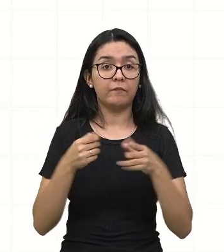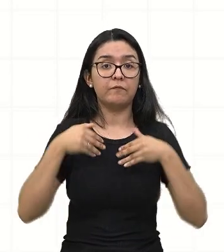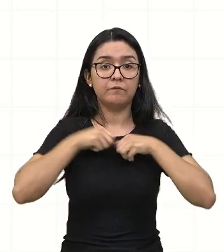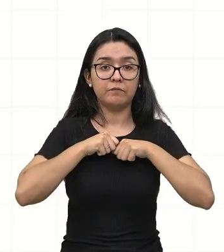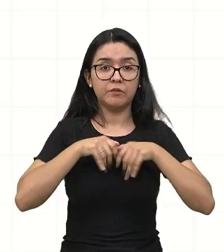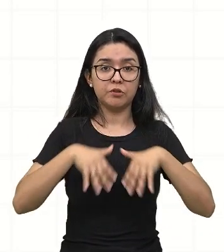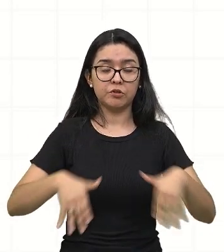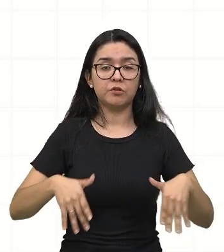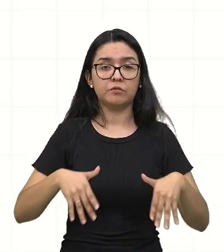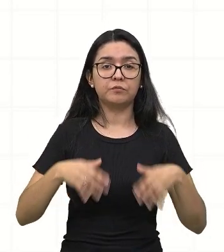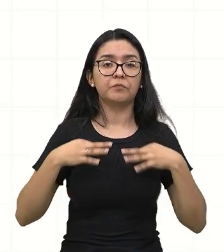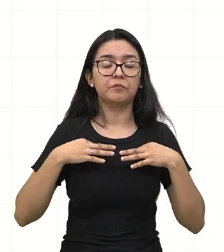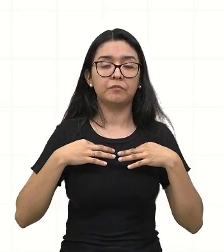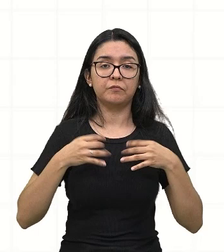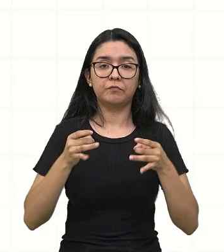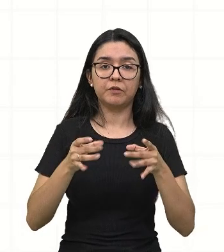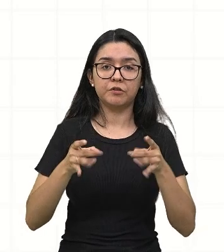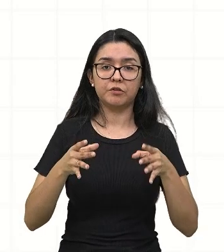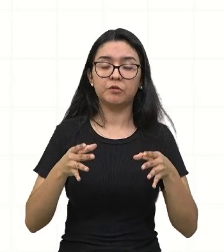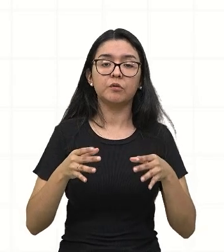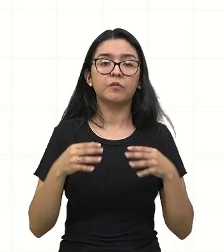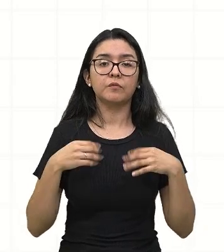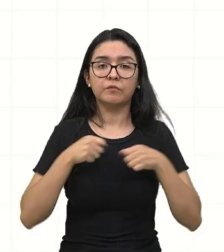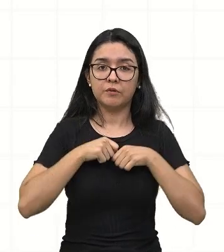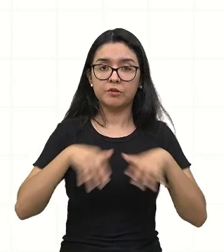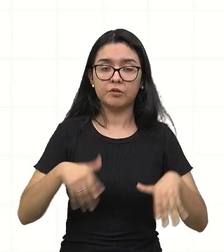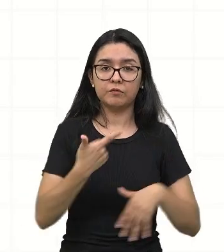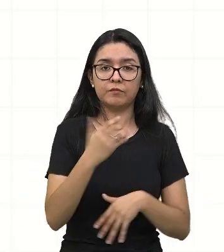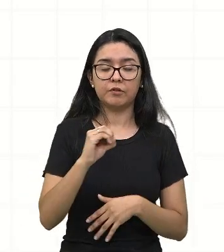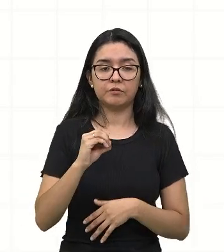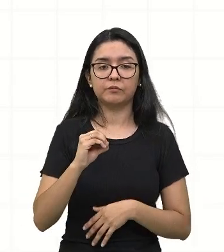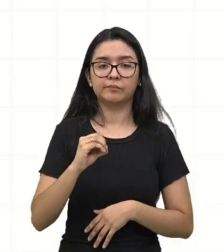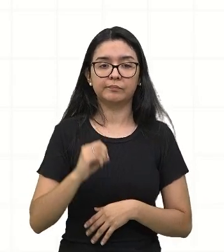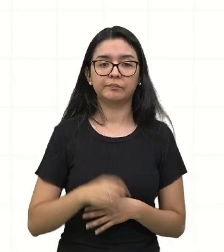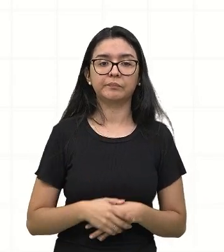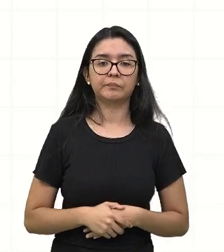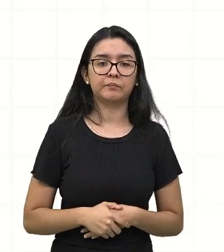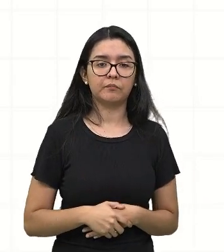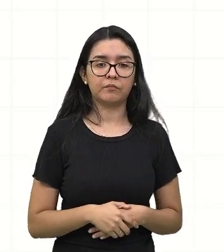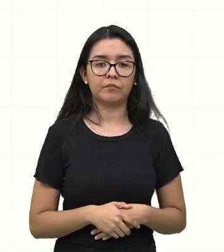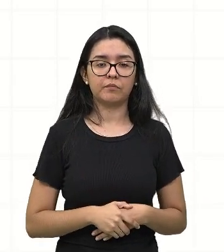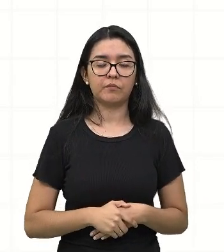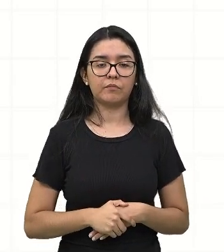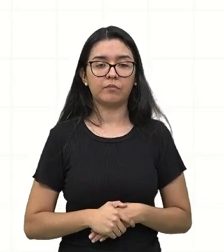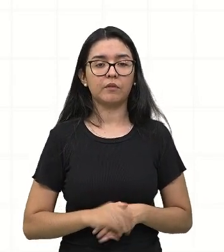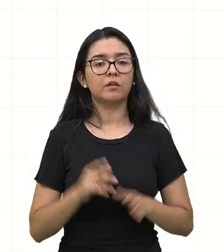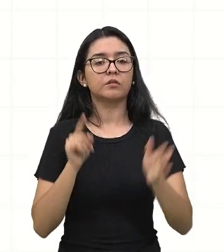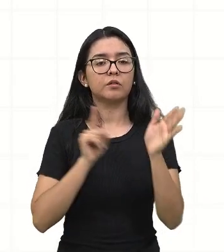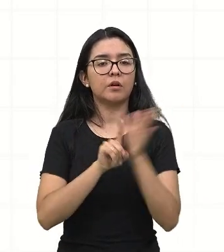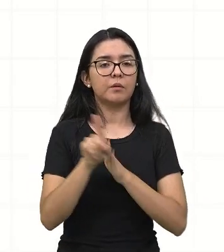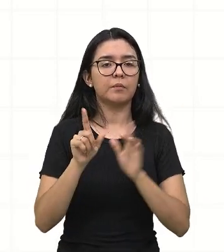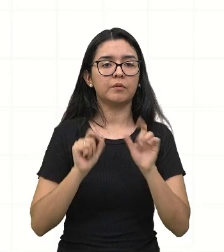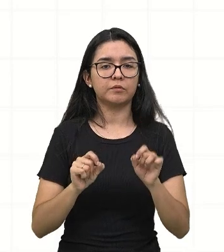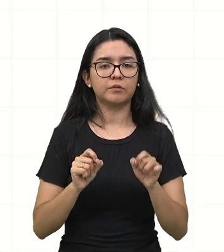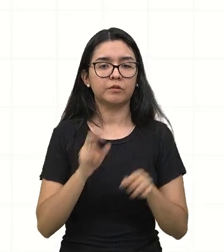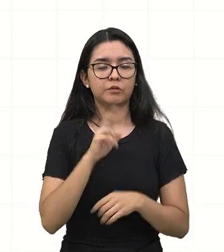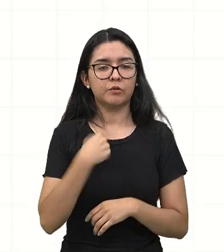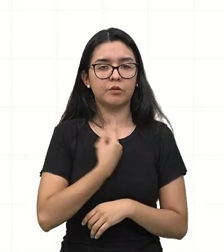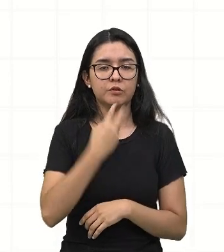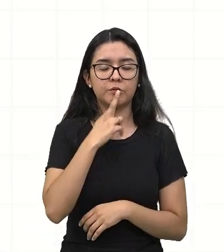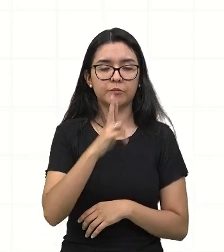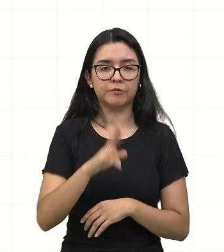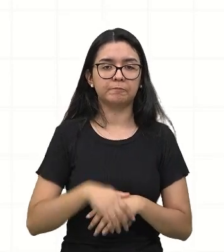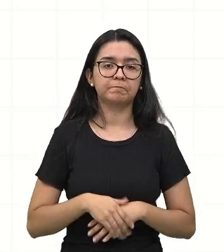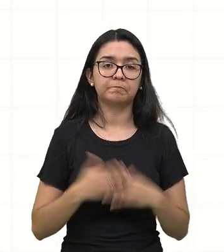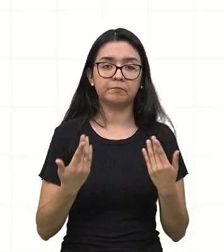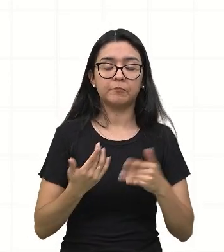20 vestidos. Tudo bem? Então, A pergunta que ele queria que nós respondêssemos, com base